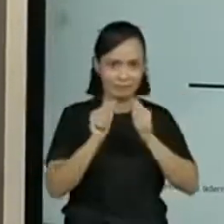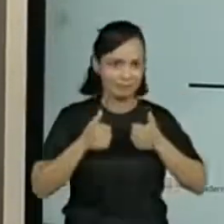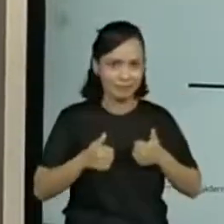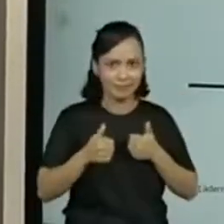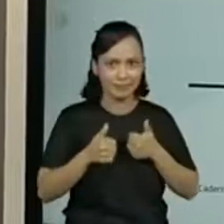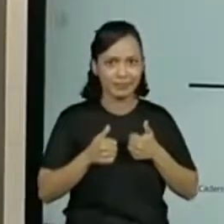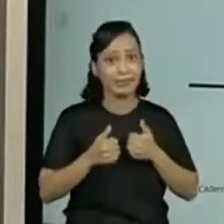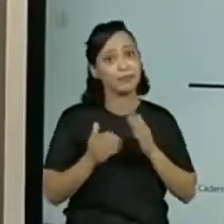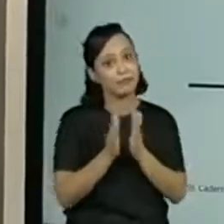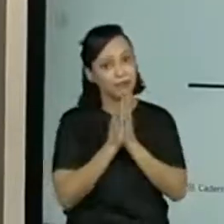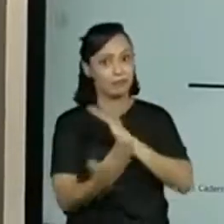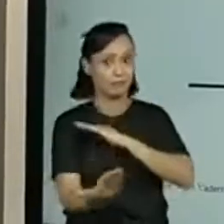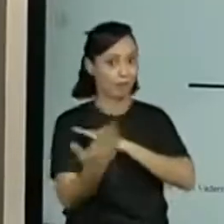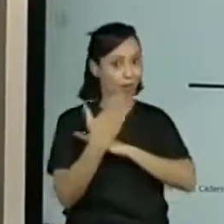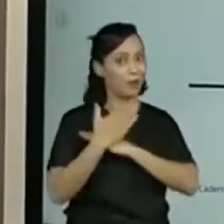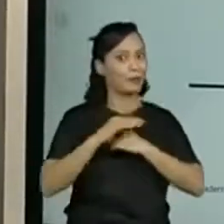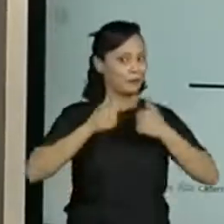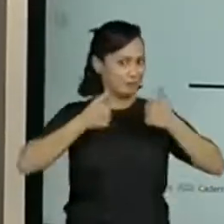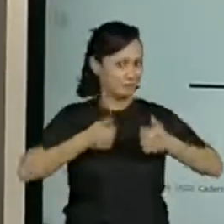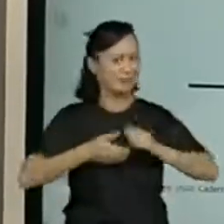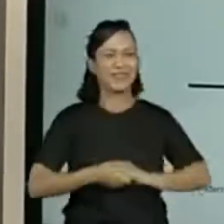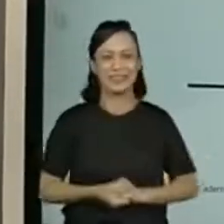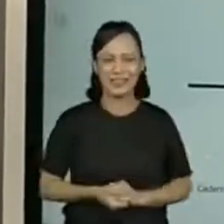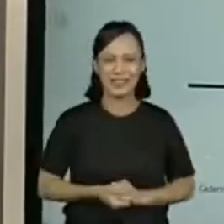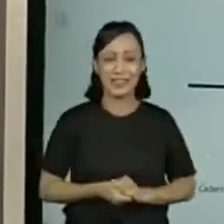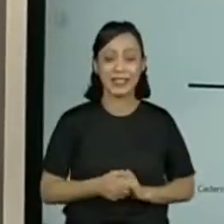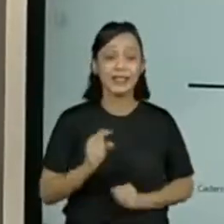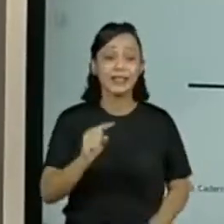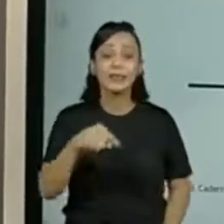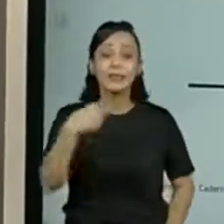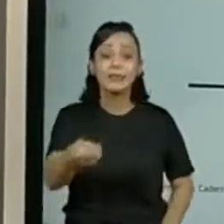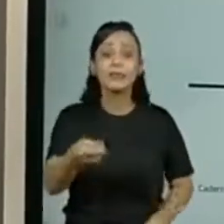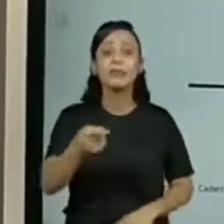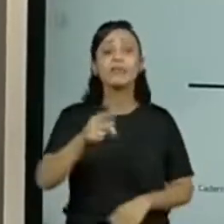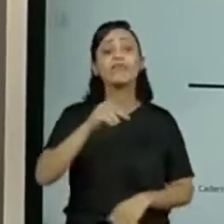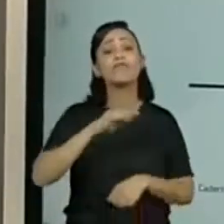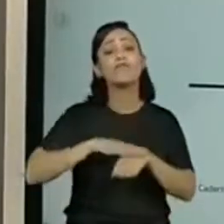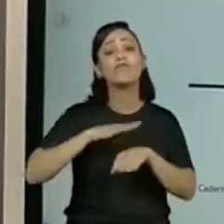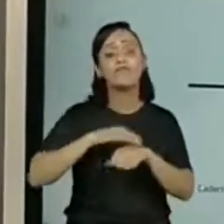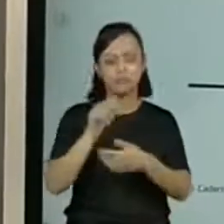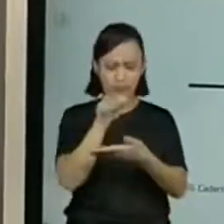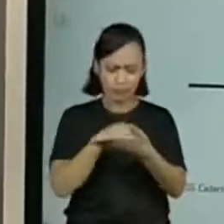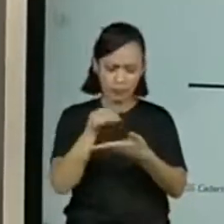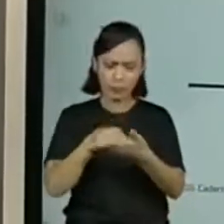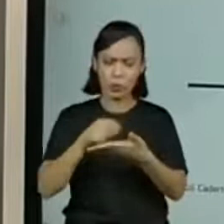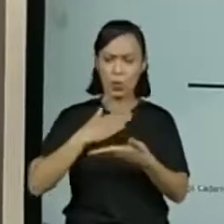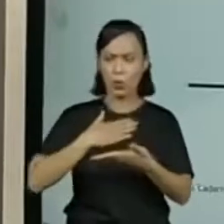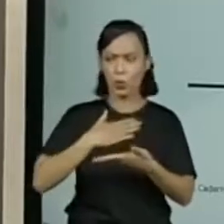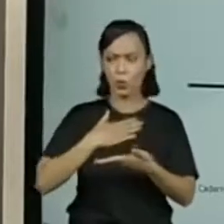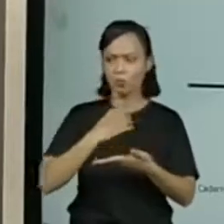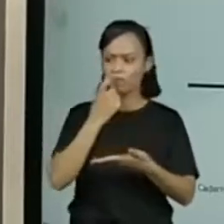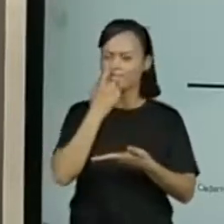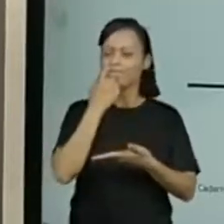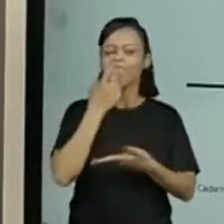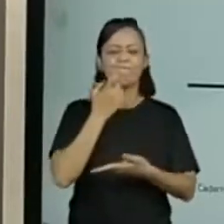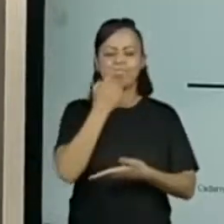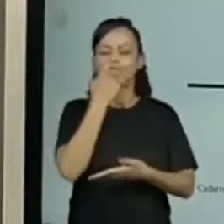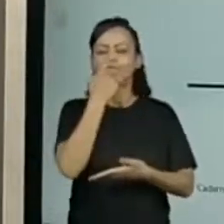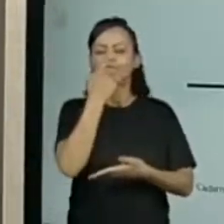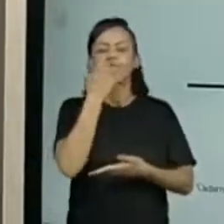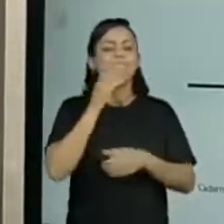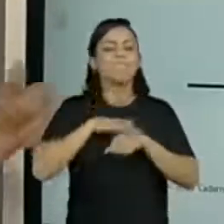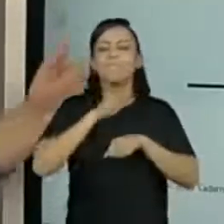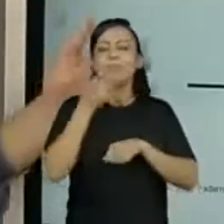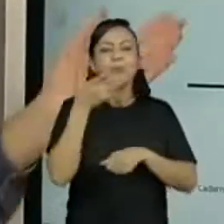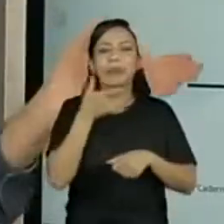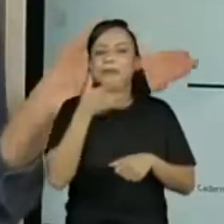então eu conto aí com a participação de todo mundo depois você vai escrever o nome da sua comida Olá tudo bem